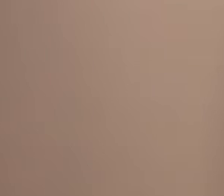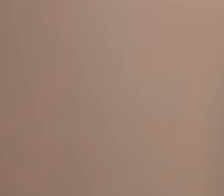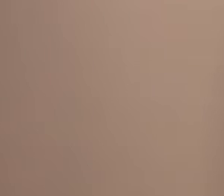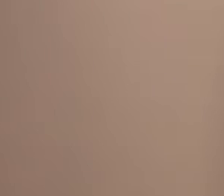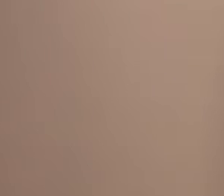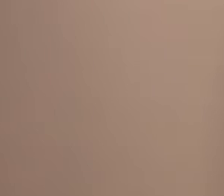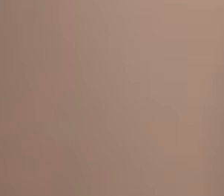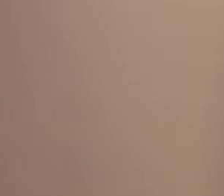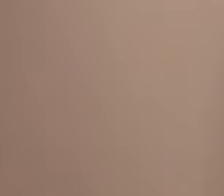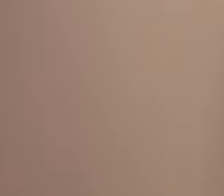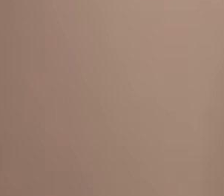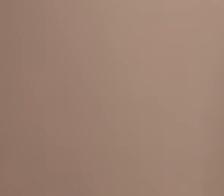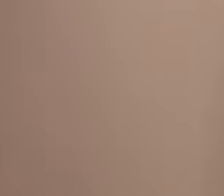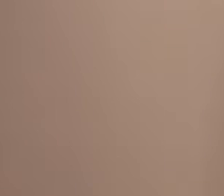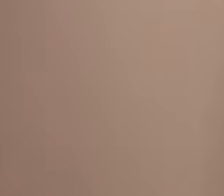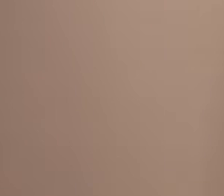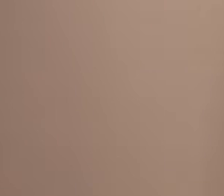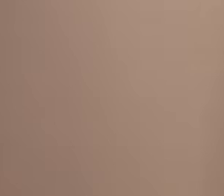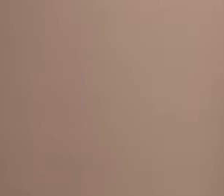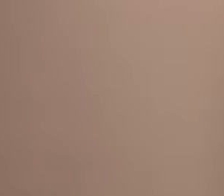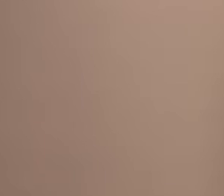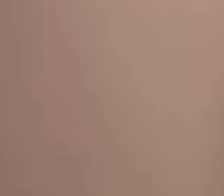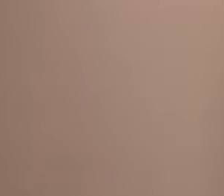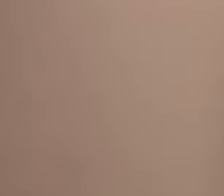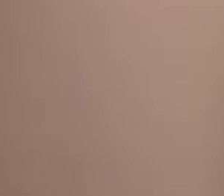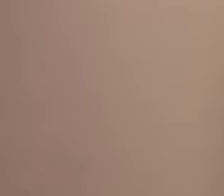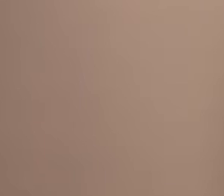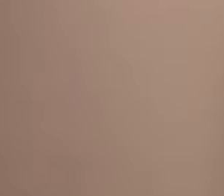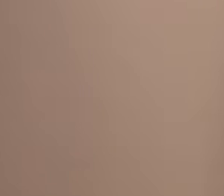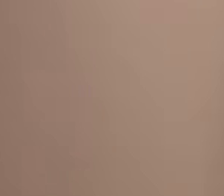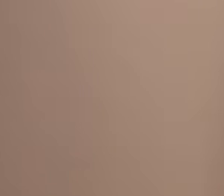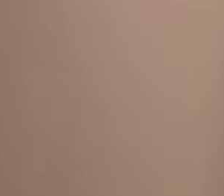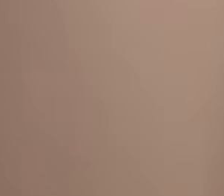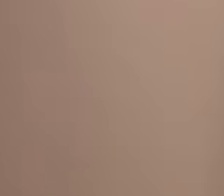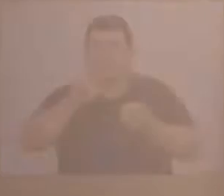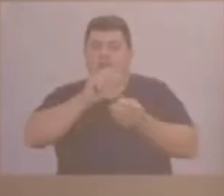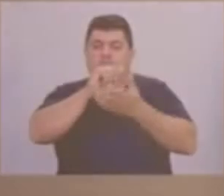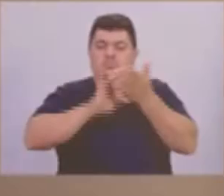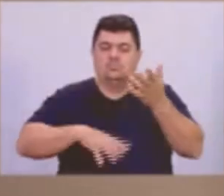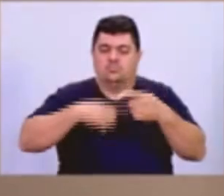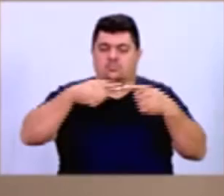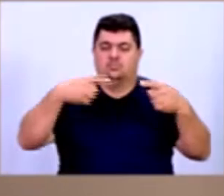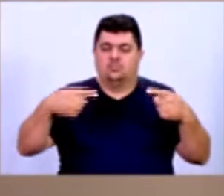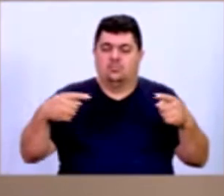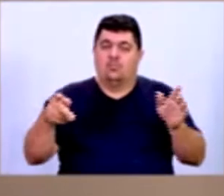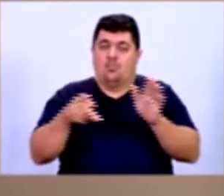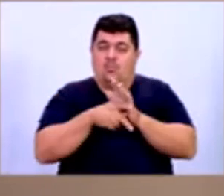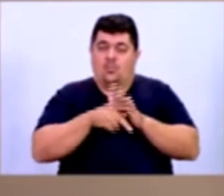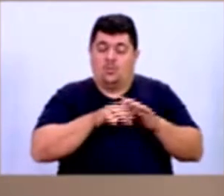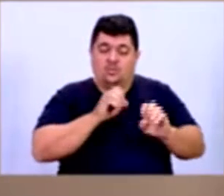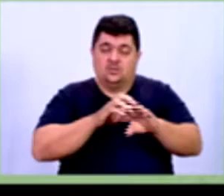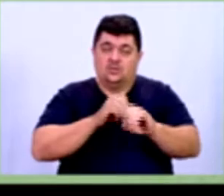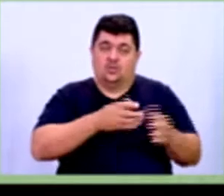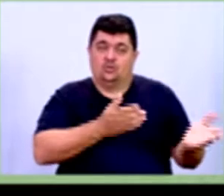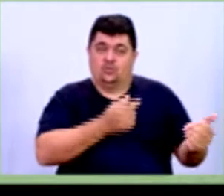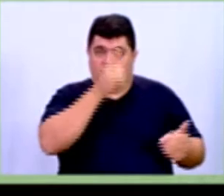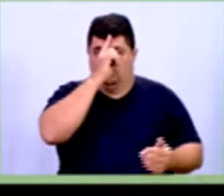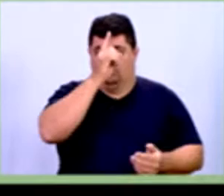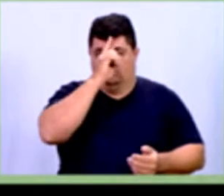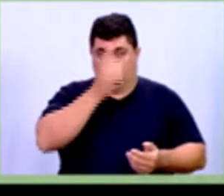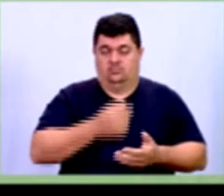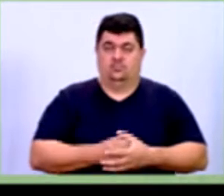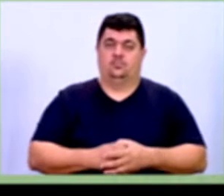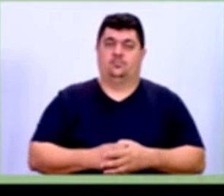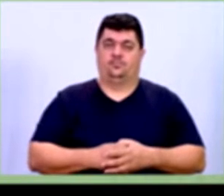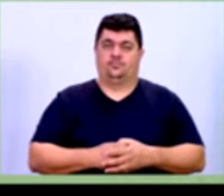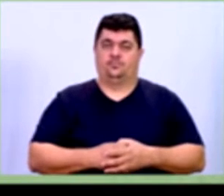nesta unidade 3 nós vamos ver a utilização de materiais didáticos e pedagógicos na escolarização de jovens e adultos. É